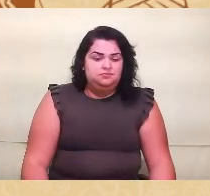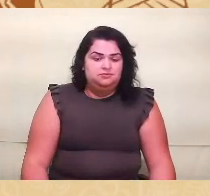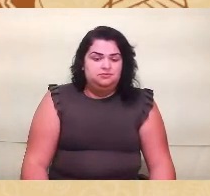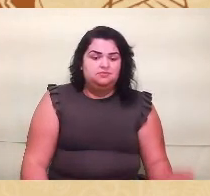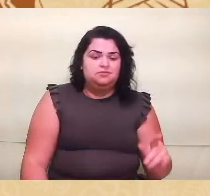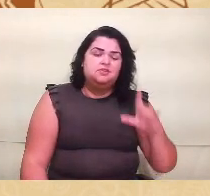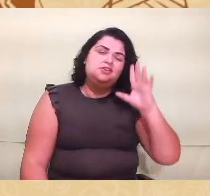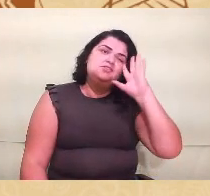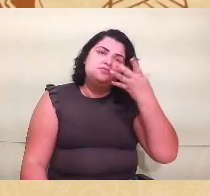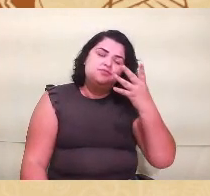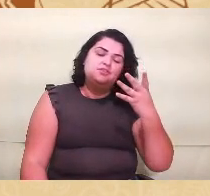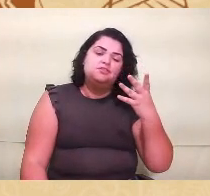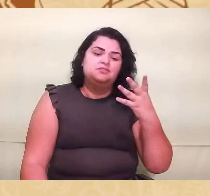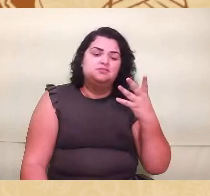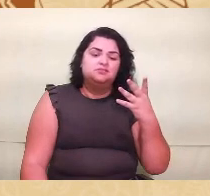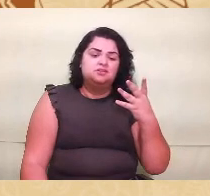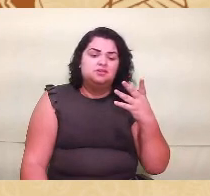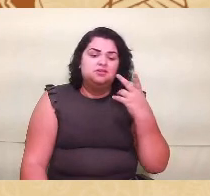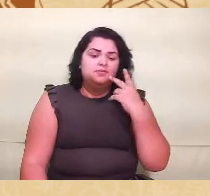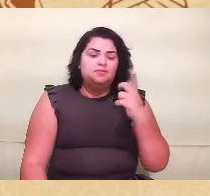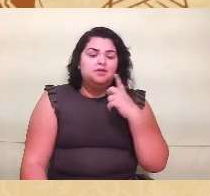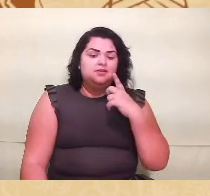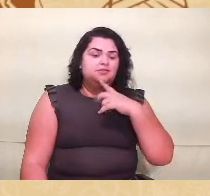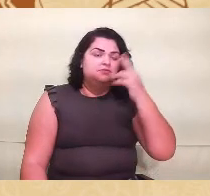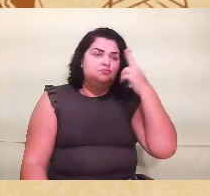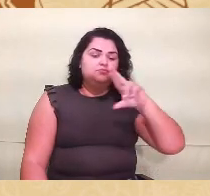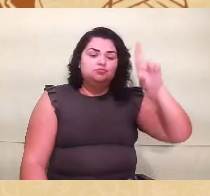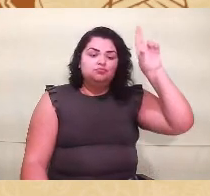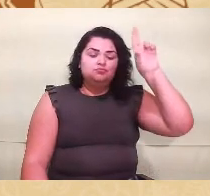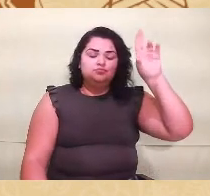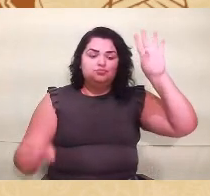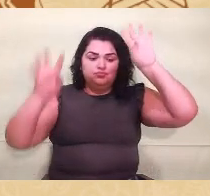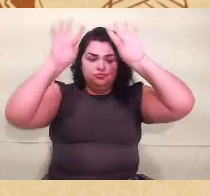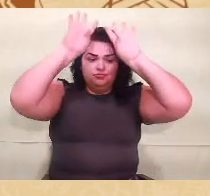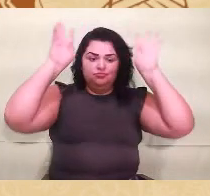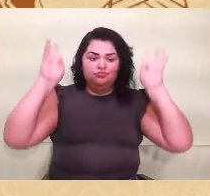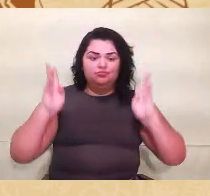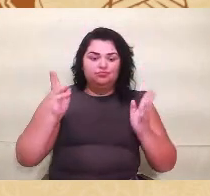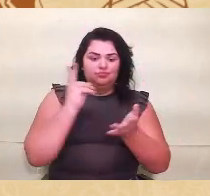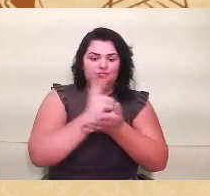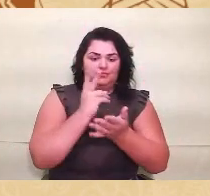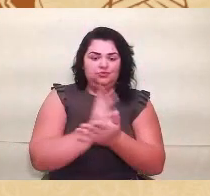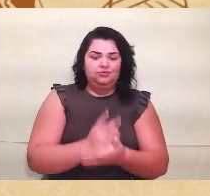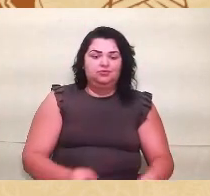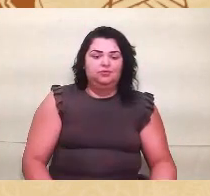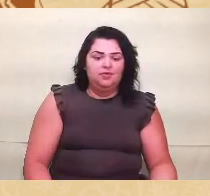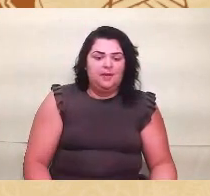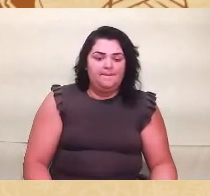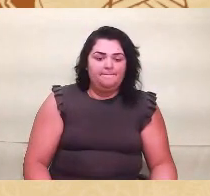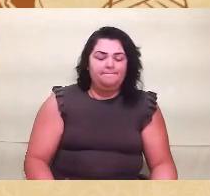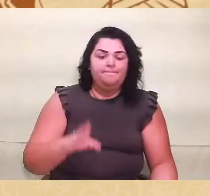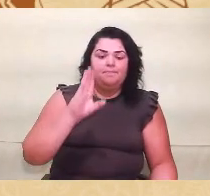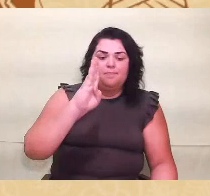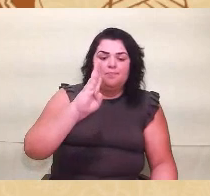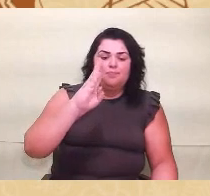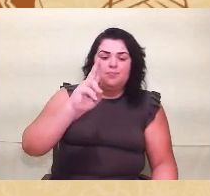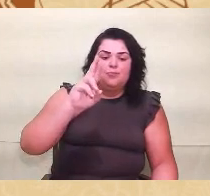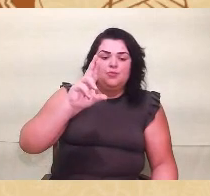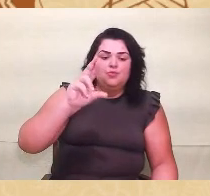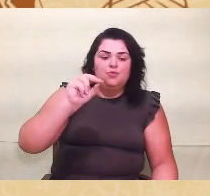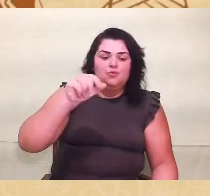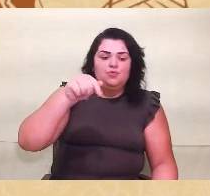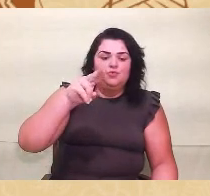resolvidas pelos caciques. A palavra cacique nem a palavra cacique serve. Na verdade, é Morobixaba. Morobixaba é um líder